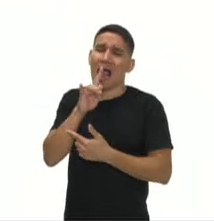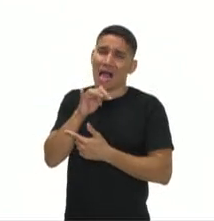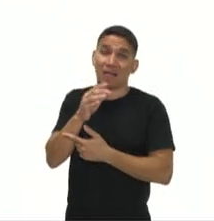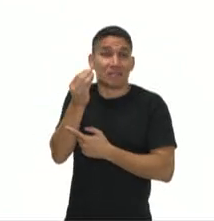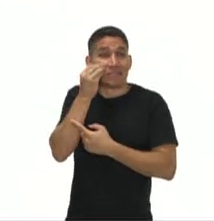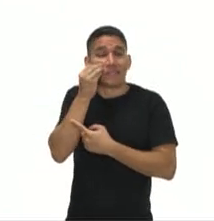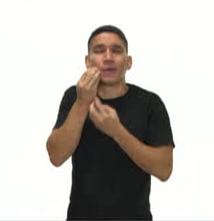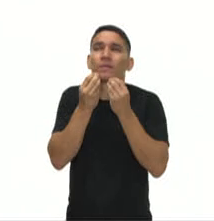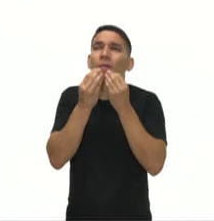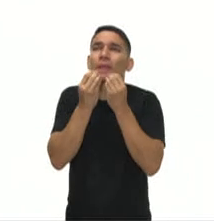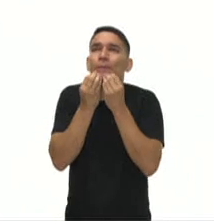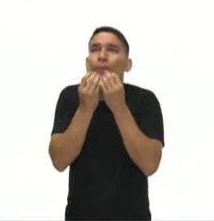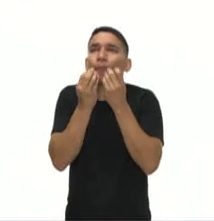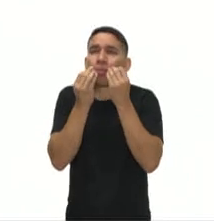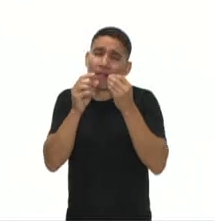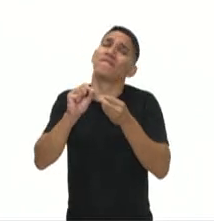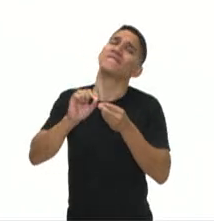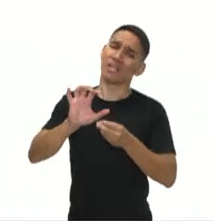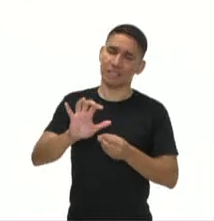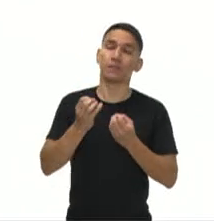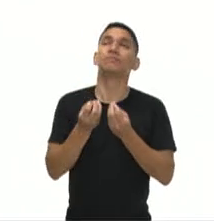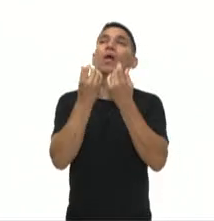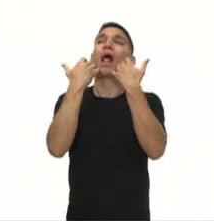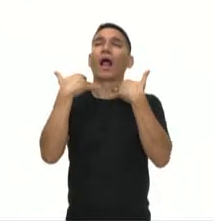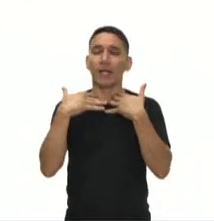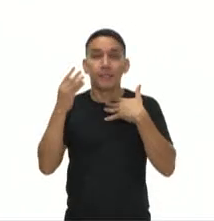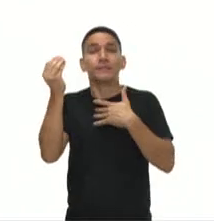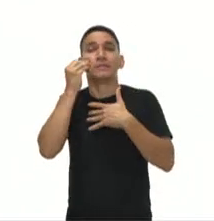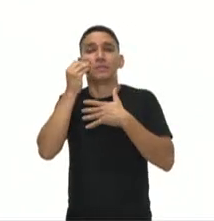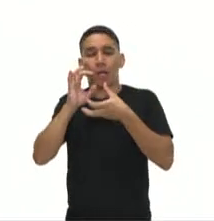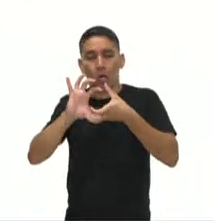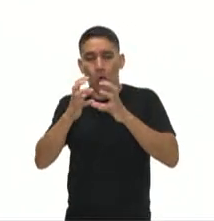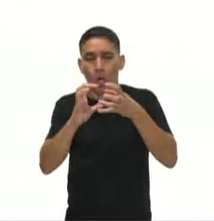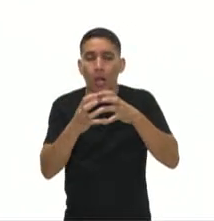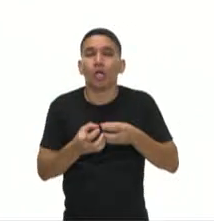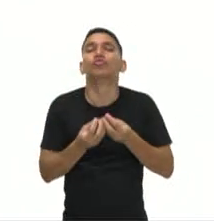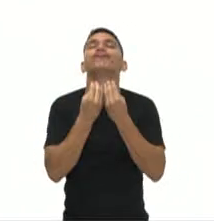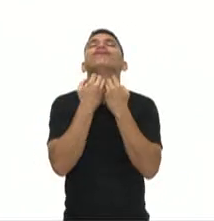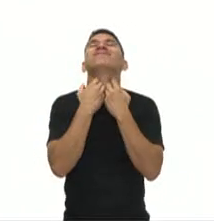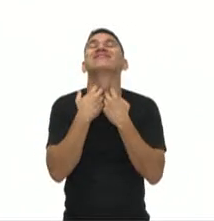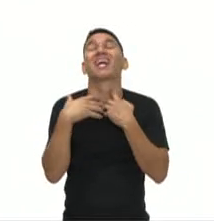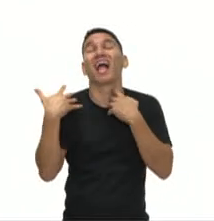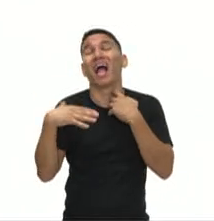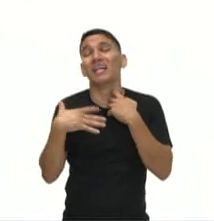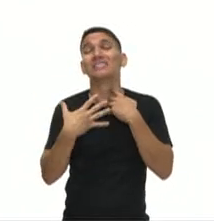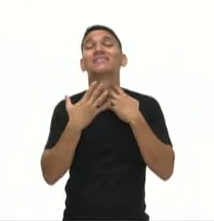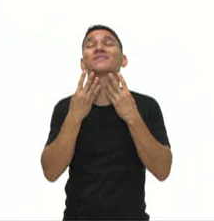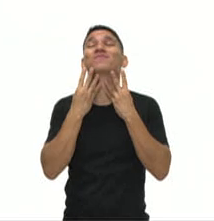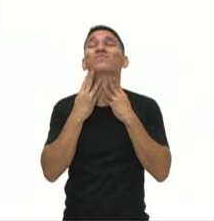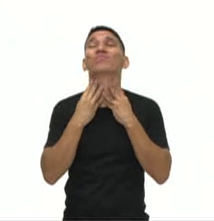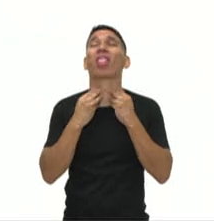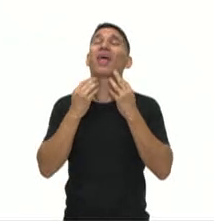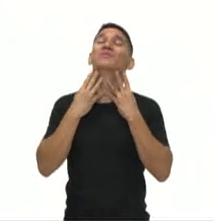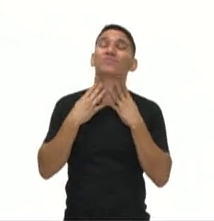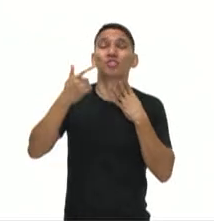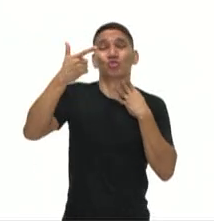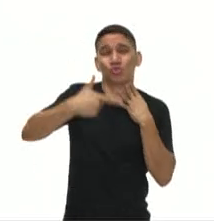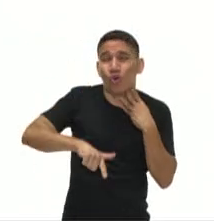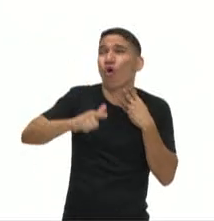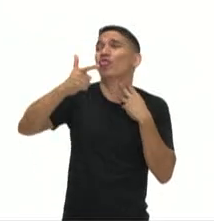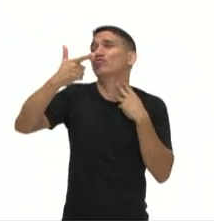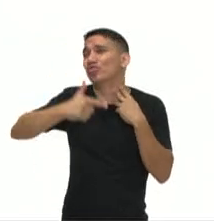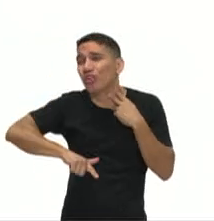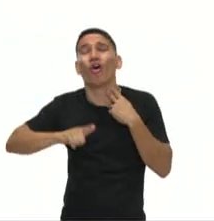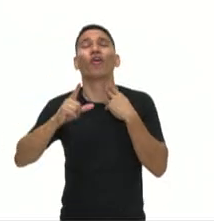e foi o que fez. Depois de reunida na boca, ardente engolia lentamente, outra vez e